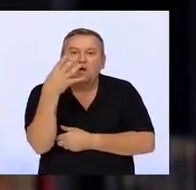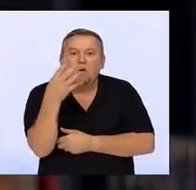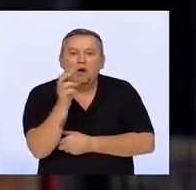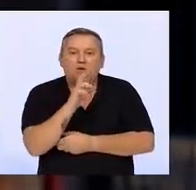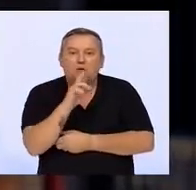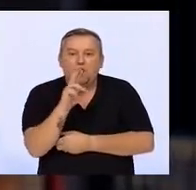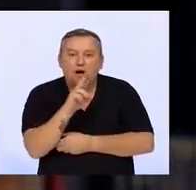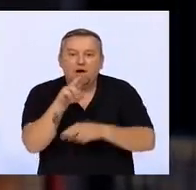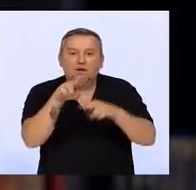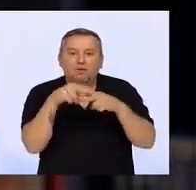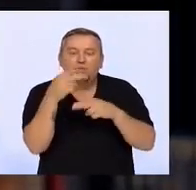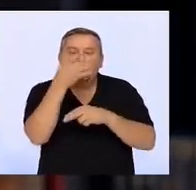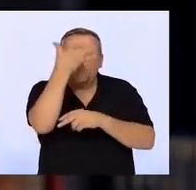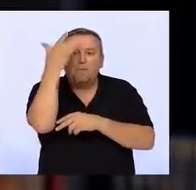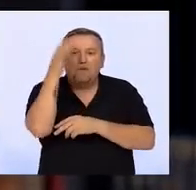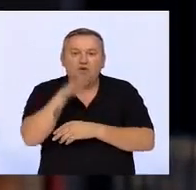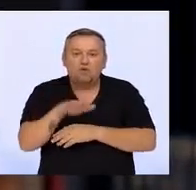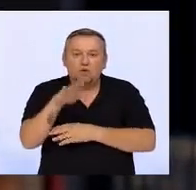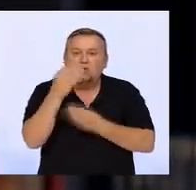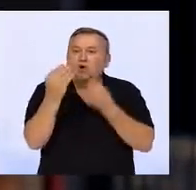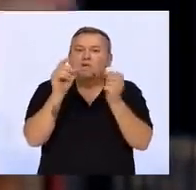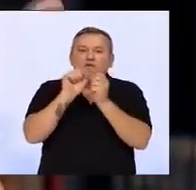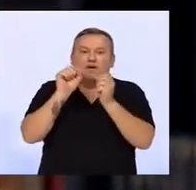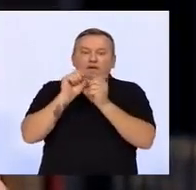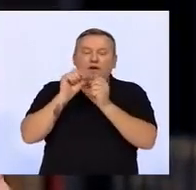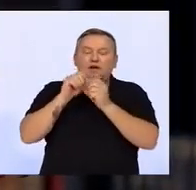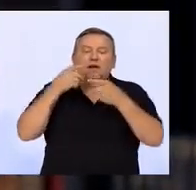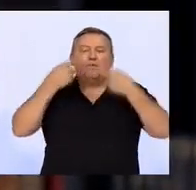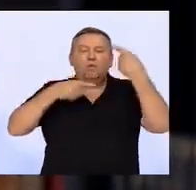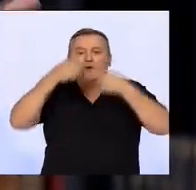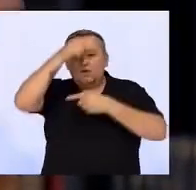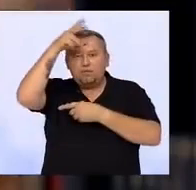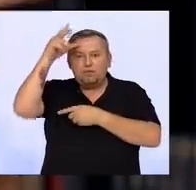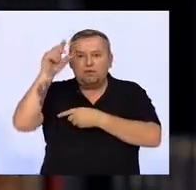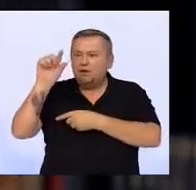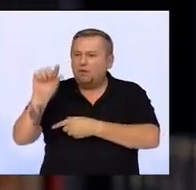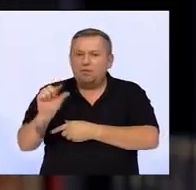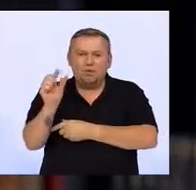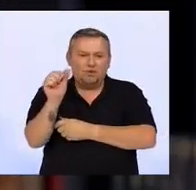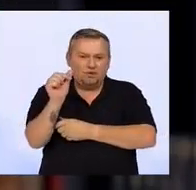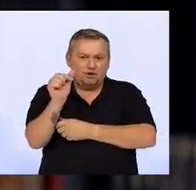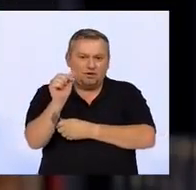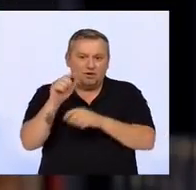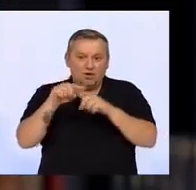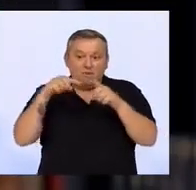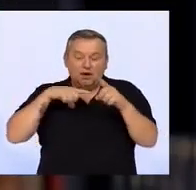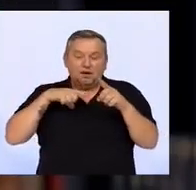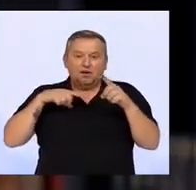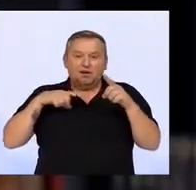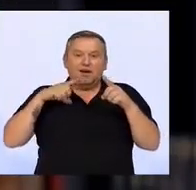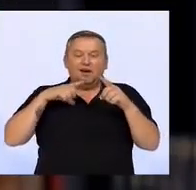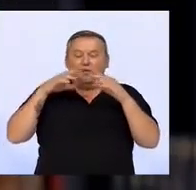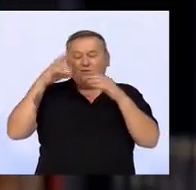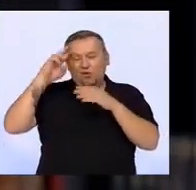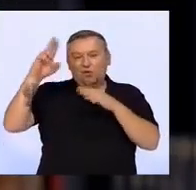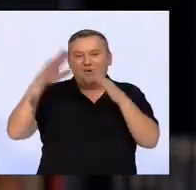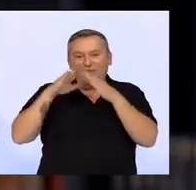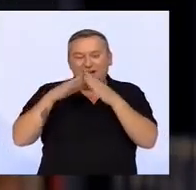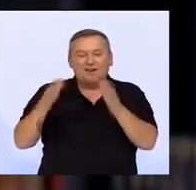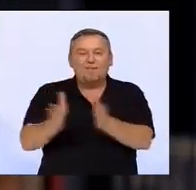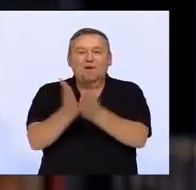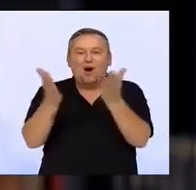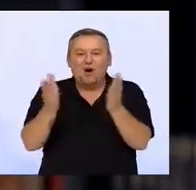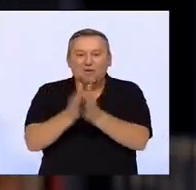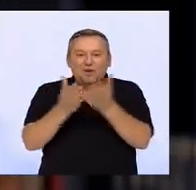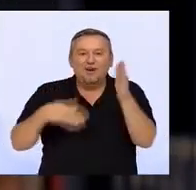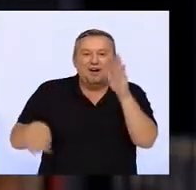fazer a política pública mais complexa de todas. Portanto, é pouco dinheiro. Mas como eu sou uma dona de casa pobre, eu chego no fim da feira e